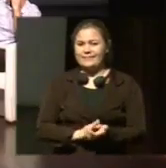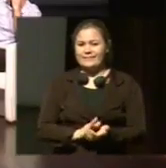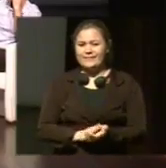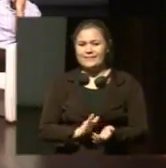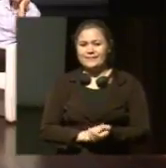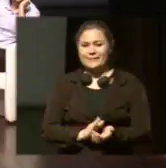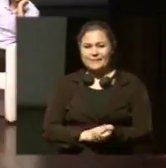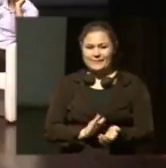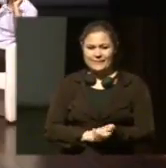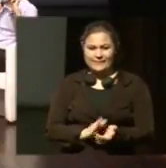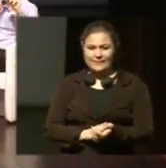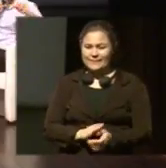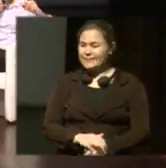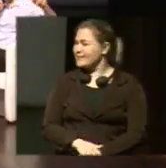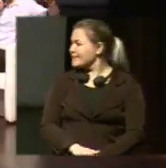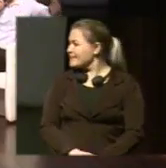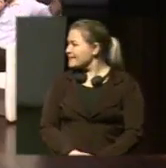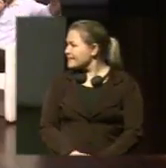Okay.